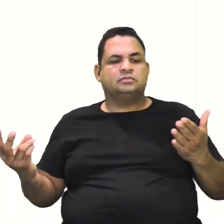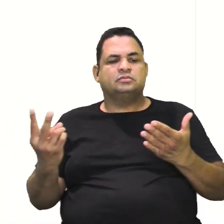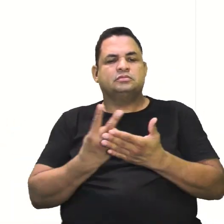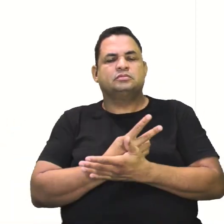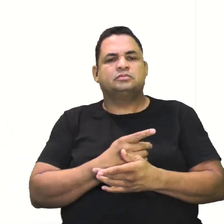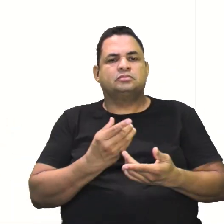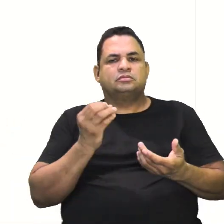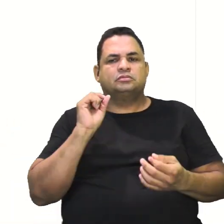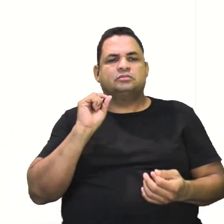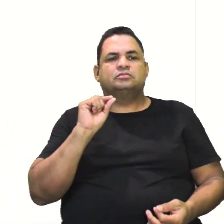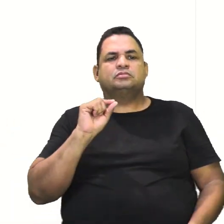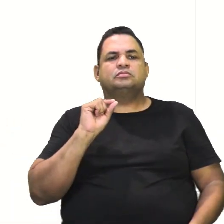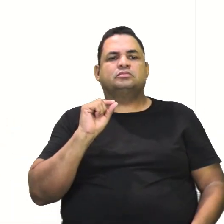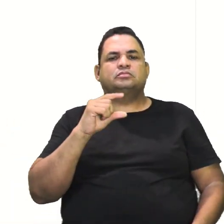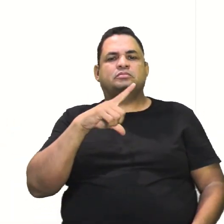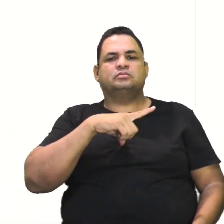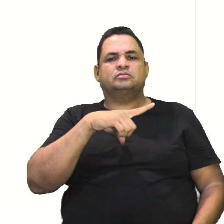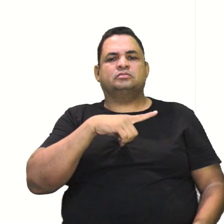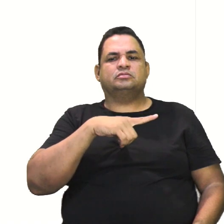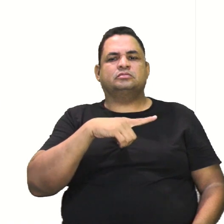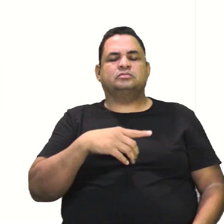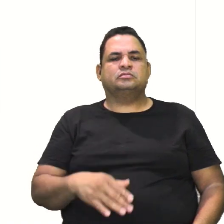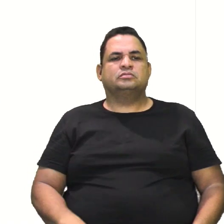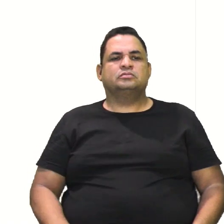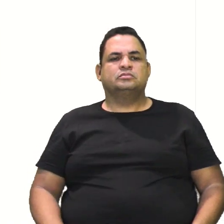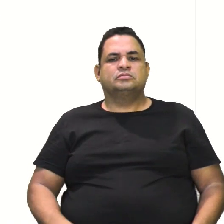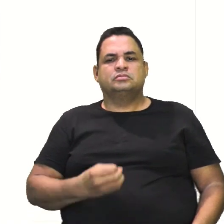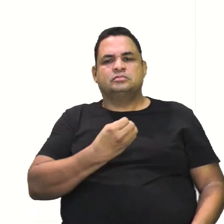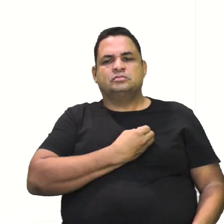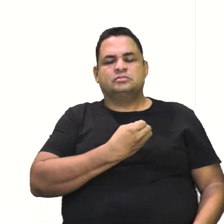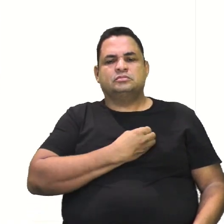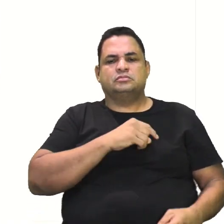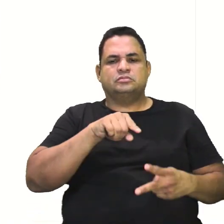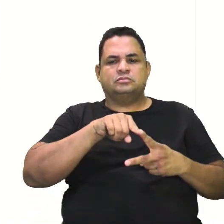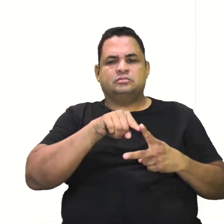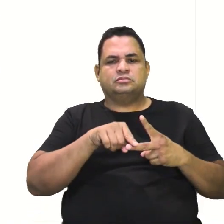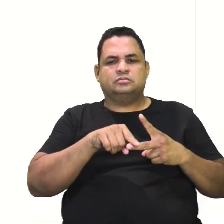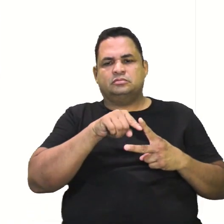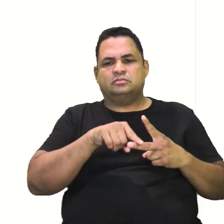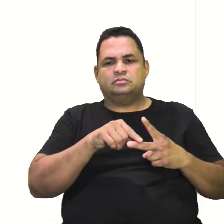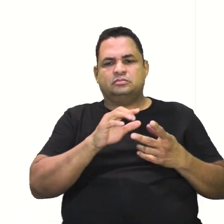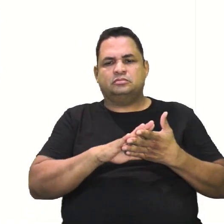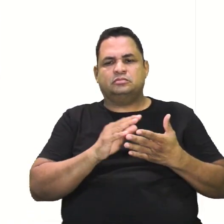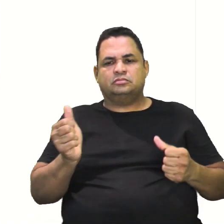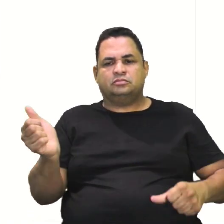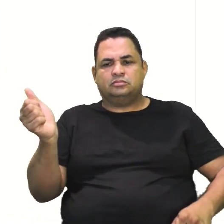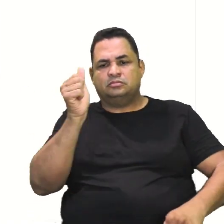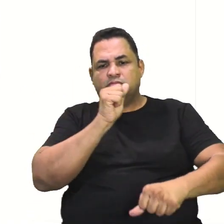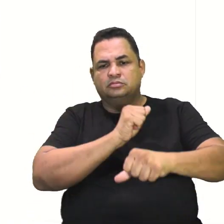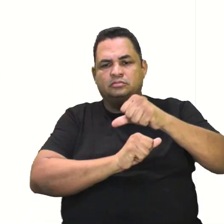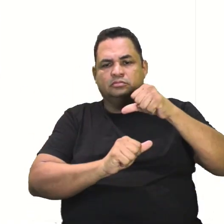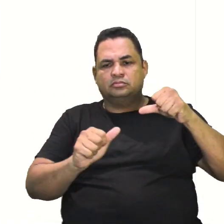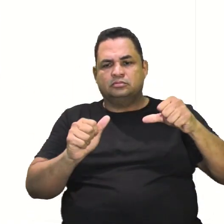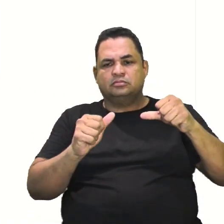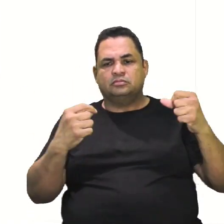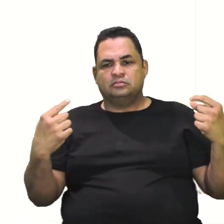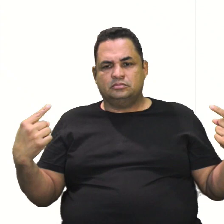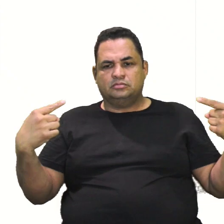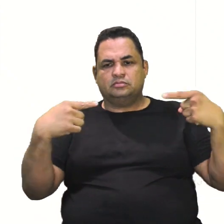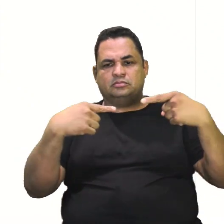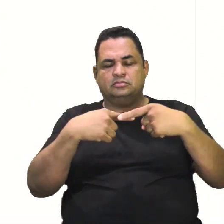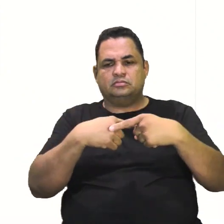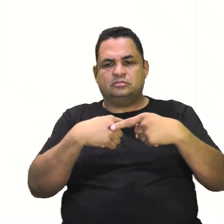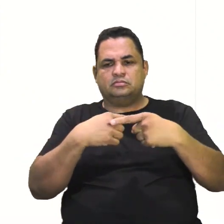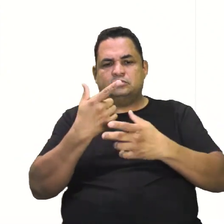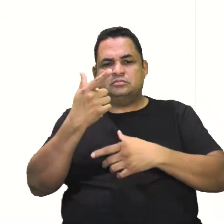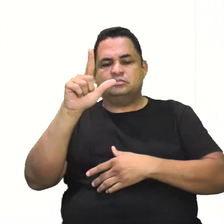o quê? A gente vai ter agora um coeficiente angular, o inverso e o oposto